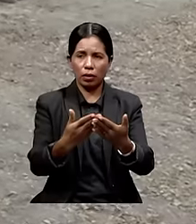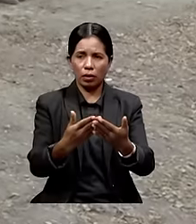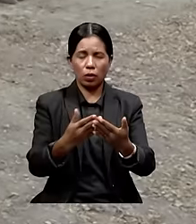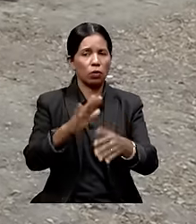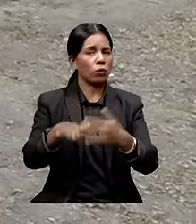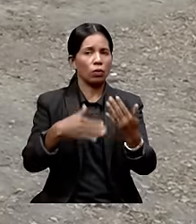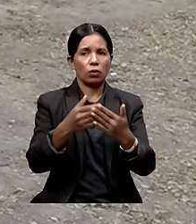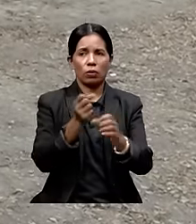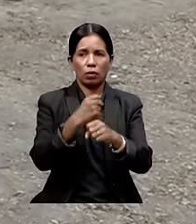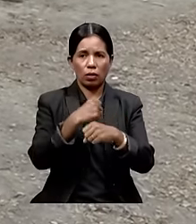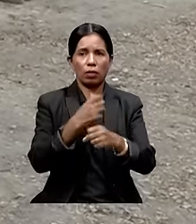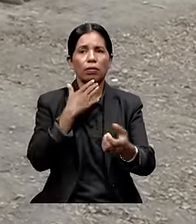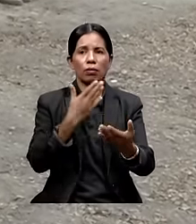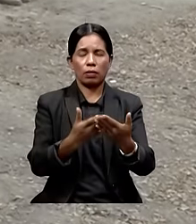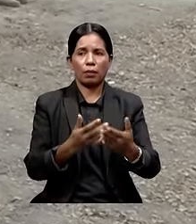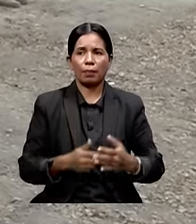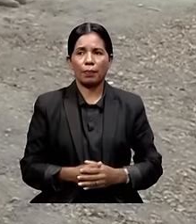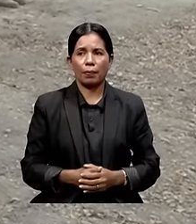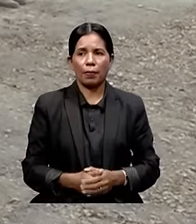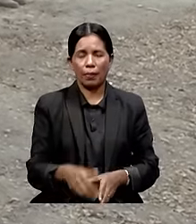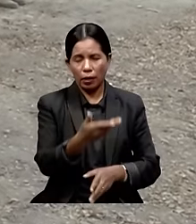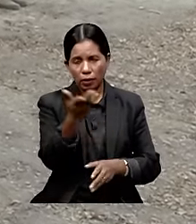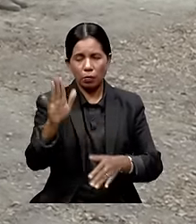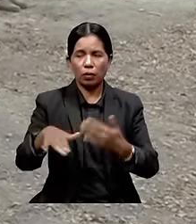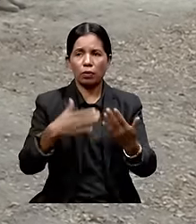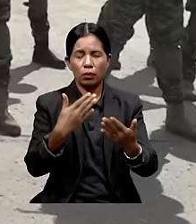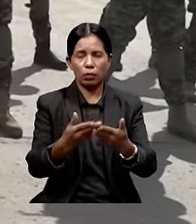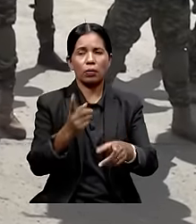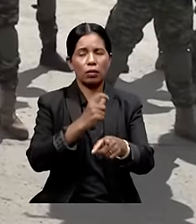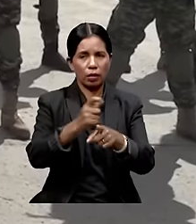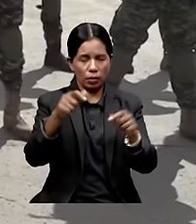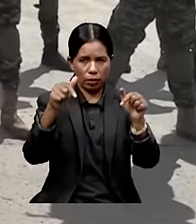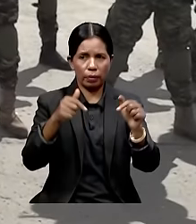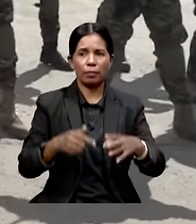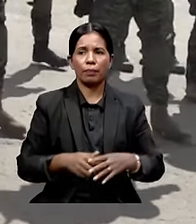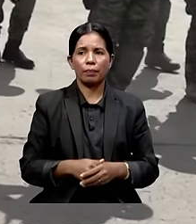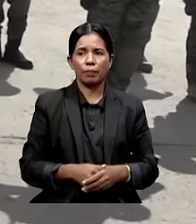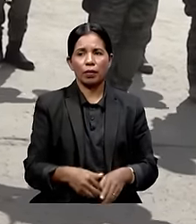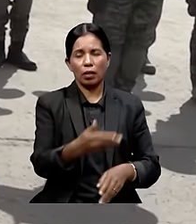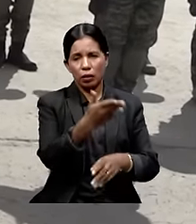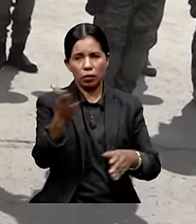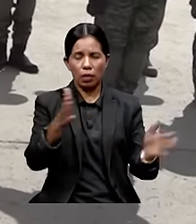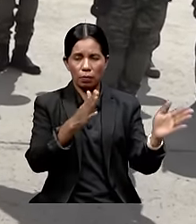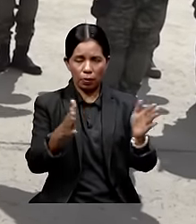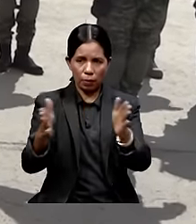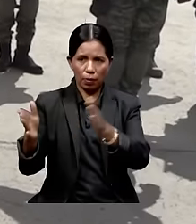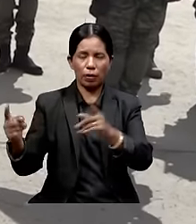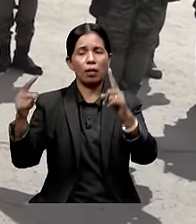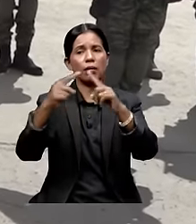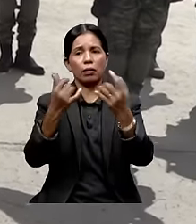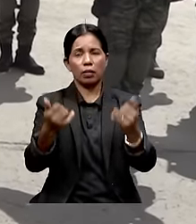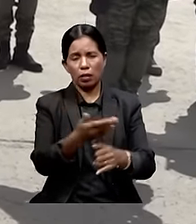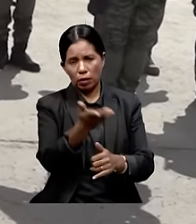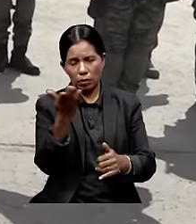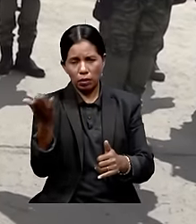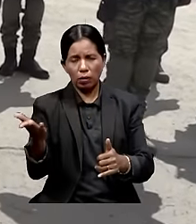dia. Né, ita boa sira treinado para ele, né? Ita boa sira preparado para ele, né? E tá bom,